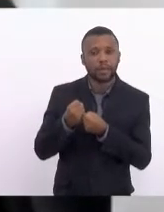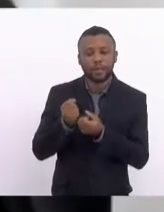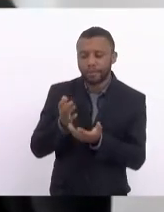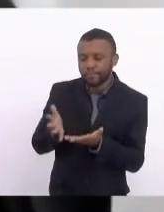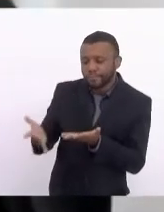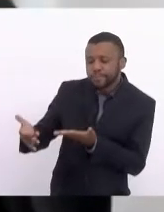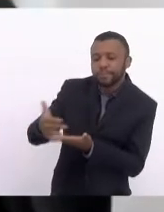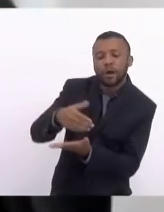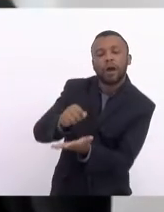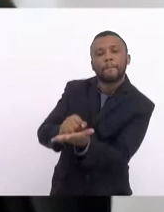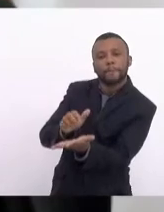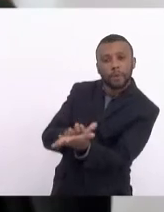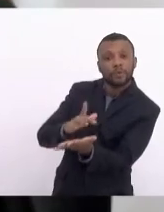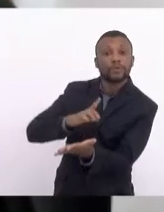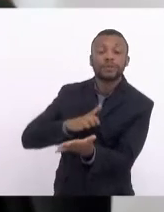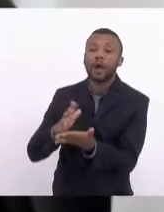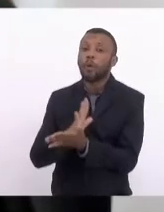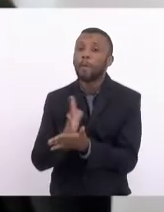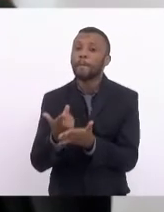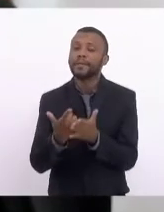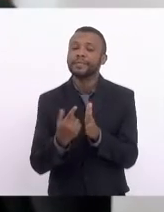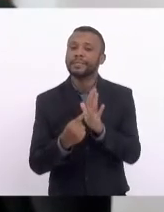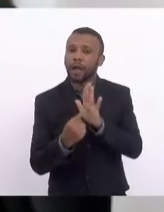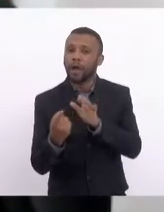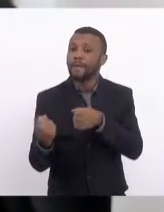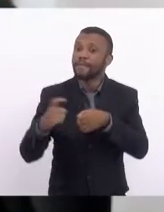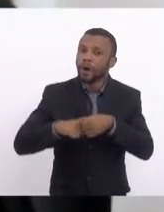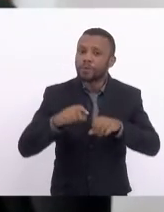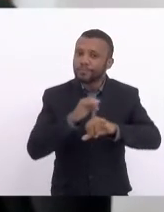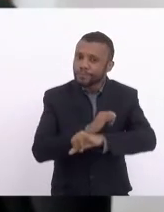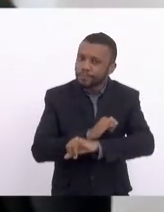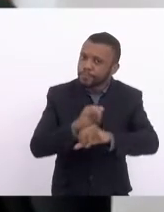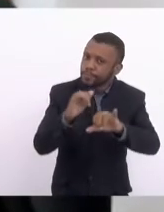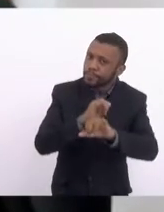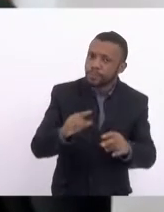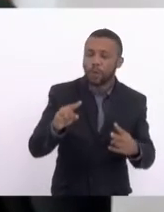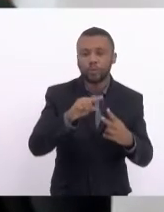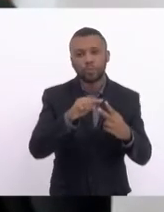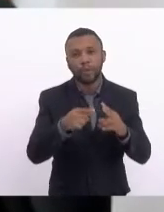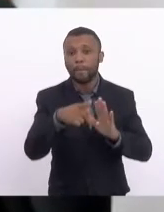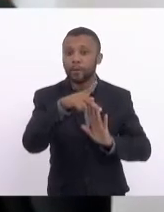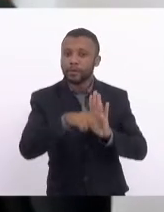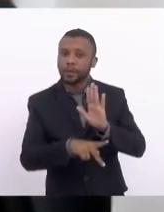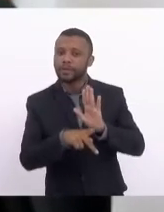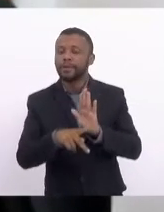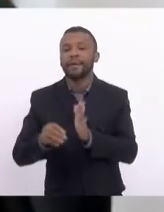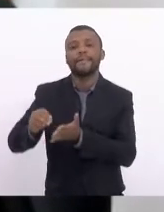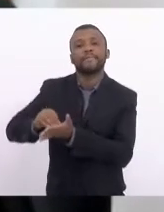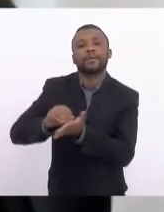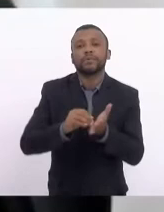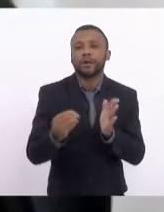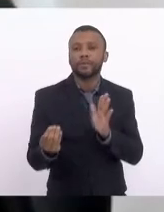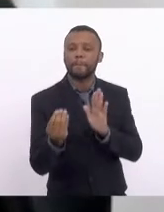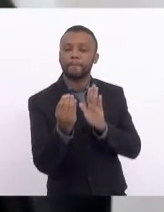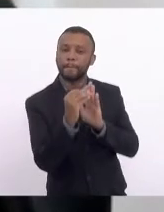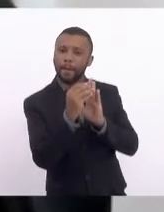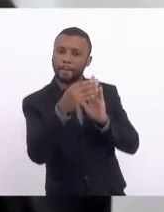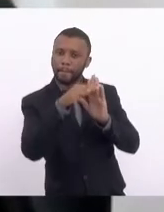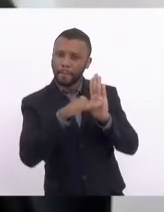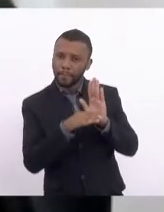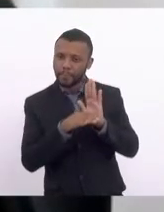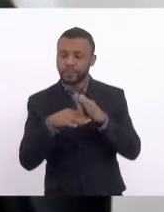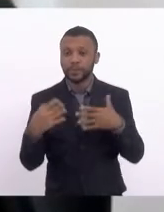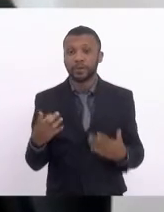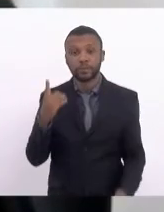eu chamo os trabalhos à ordem, retorno ao expediente para anunciar aqui os dois projetos que ficaram de incluir. Deputado Valdec